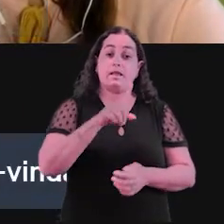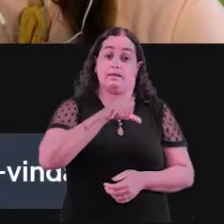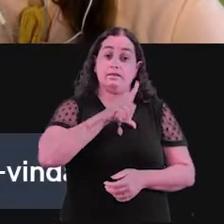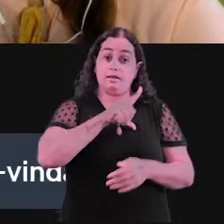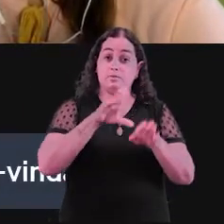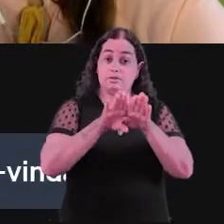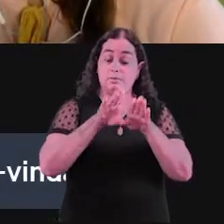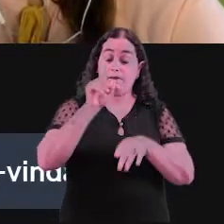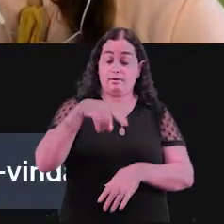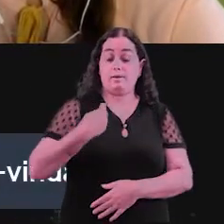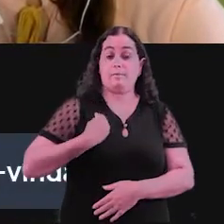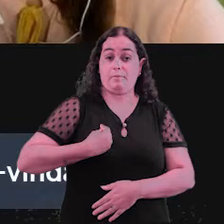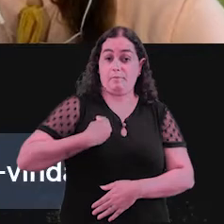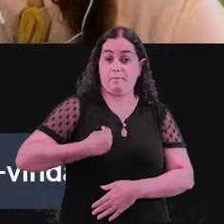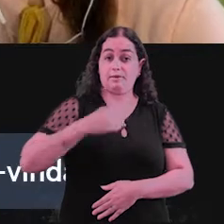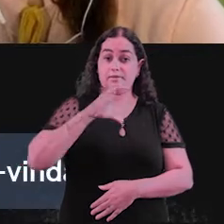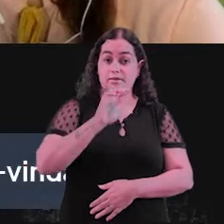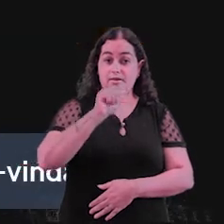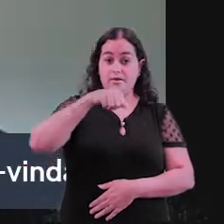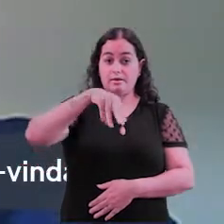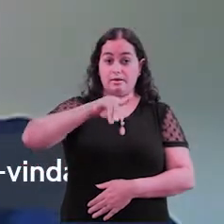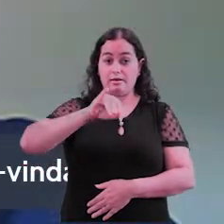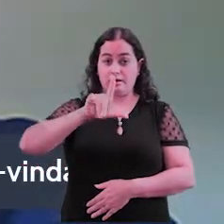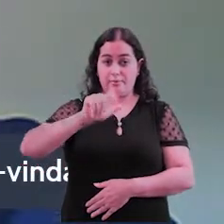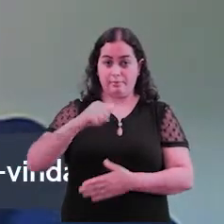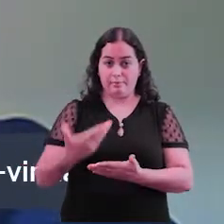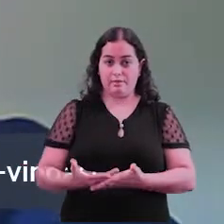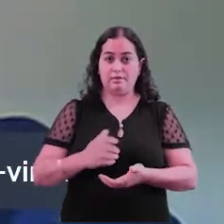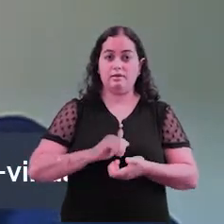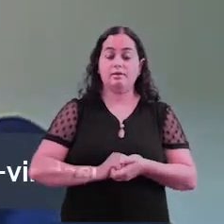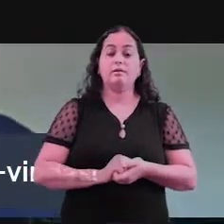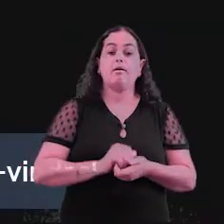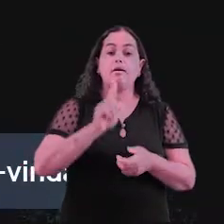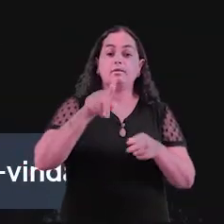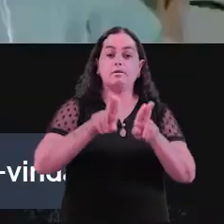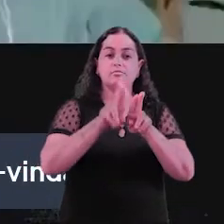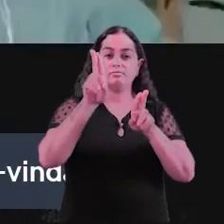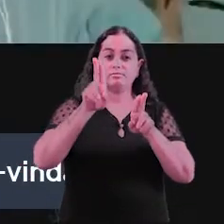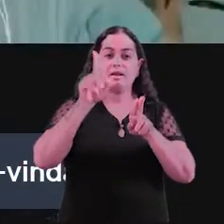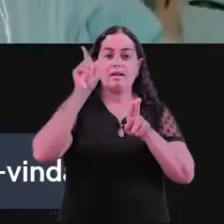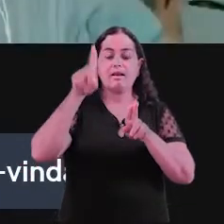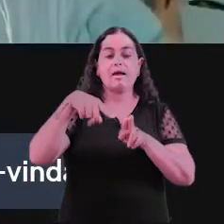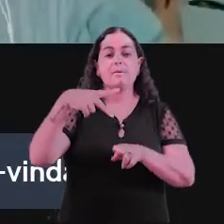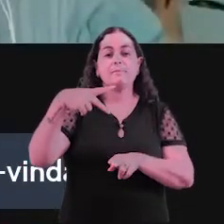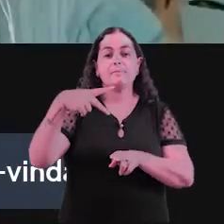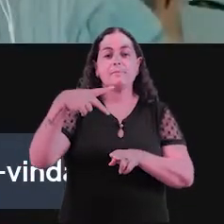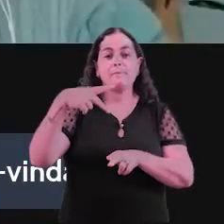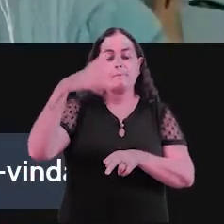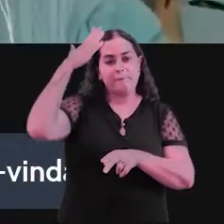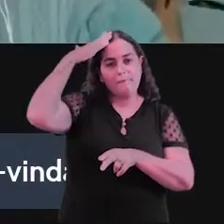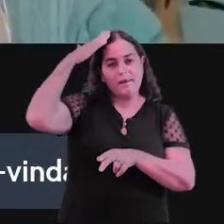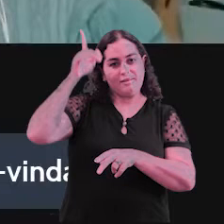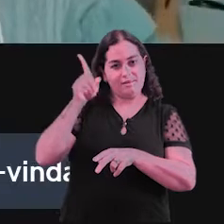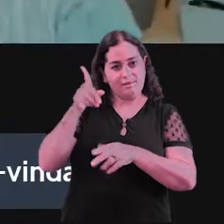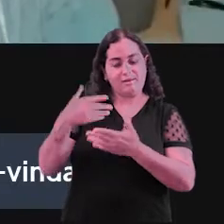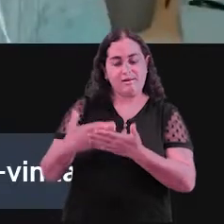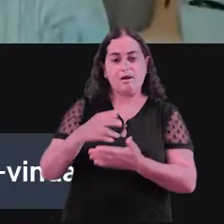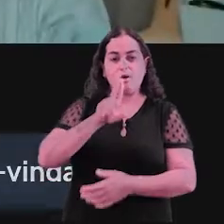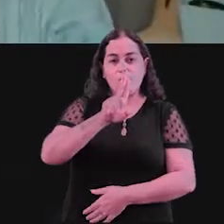Contamos também com a participação de Camila Silveira da Silva, da Universidade Federal do Paraná, a